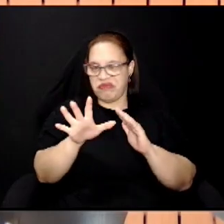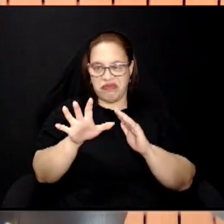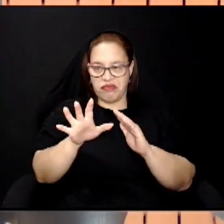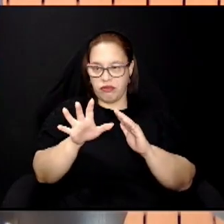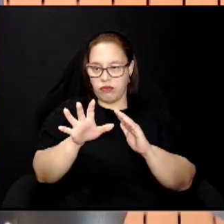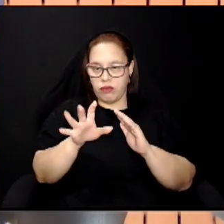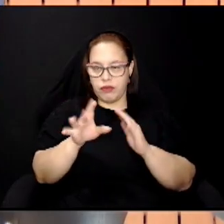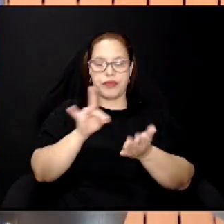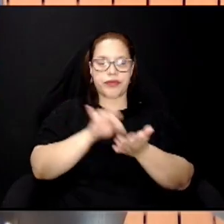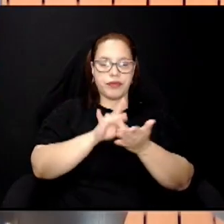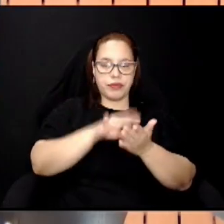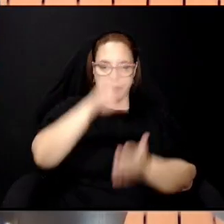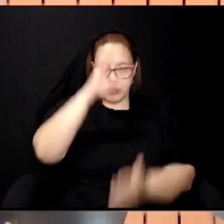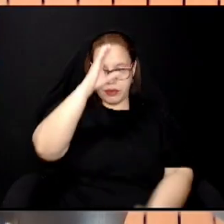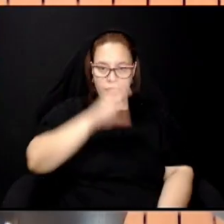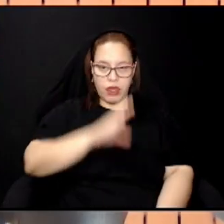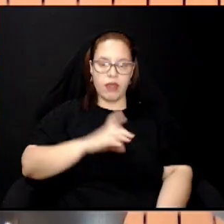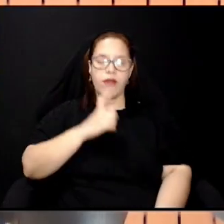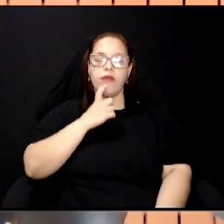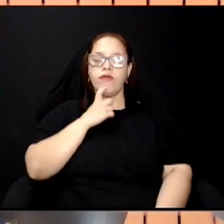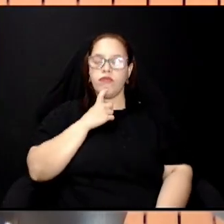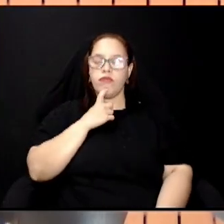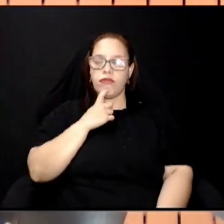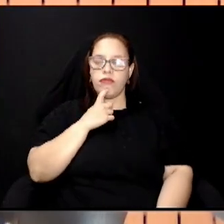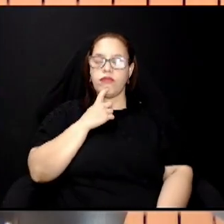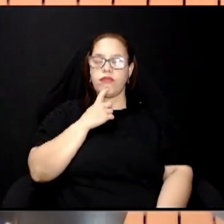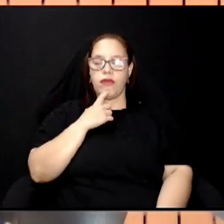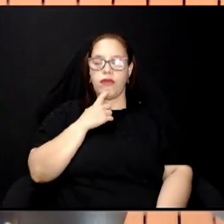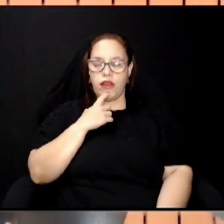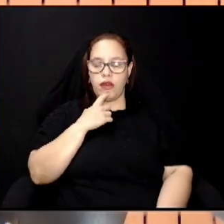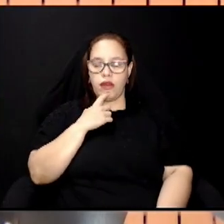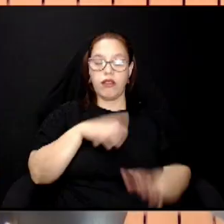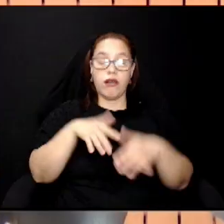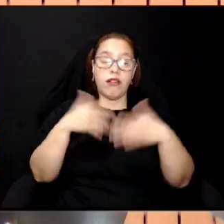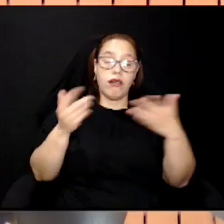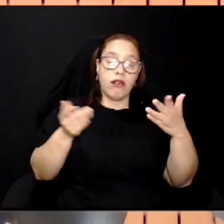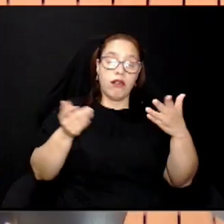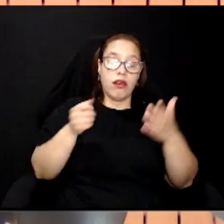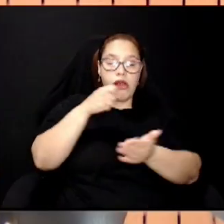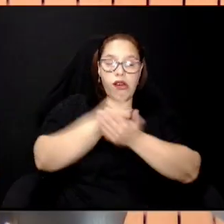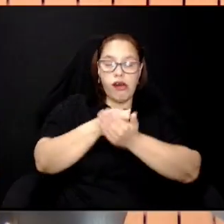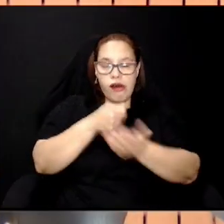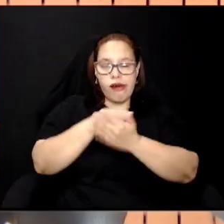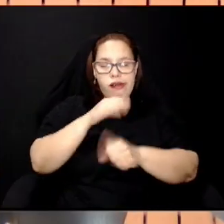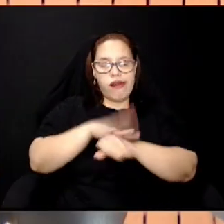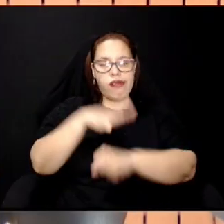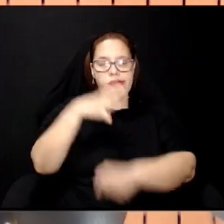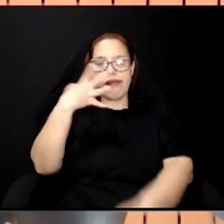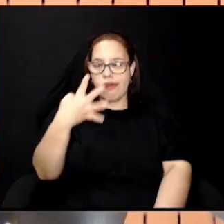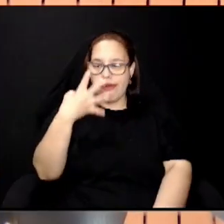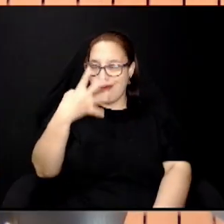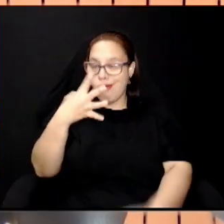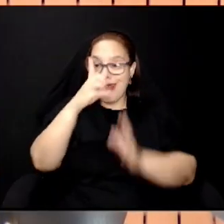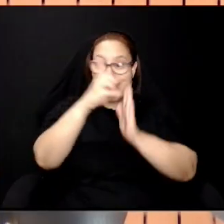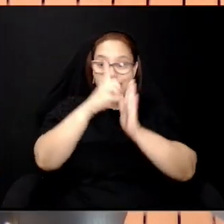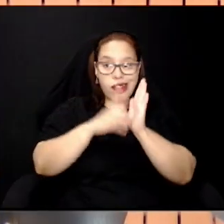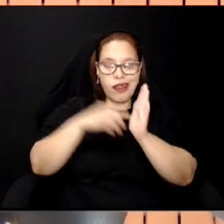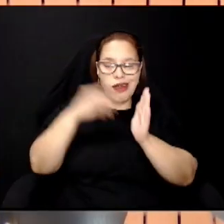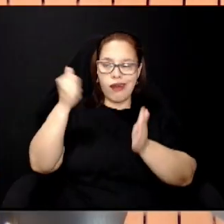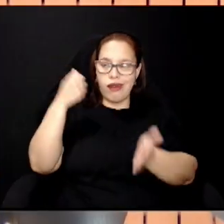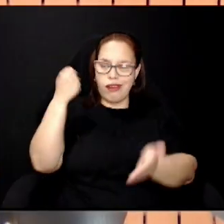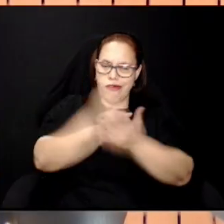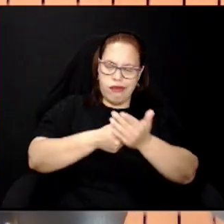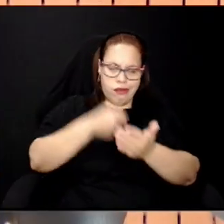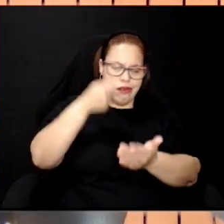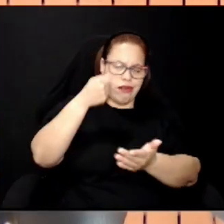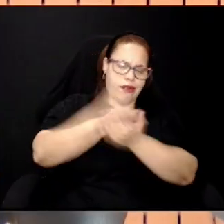verdadeiro cidadão campineiro. Quando alguém dedica mais de 4 décadas de sua vida ao serviço